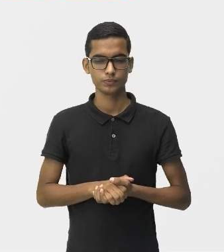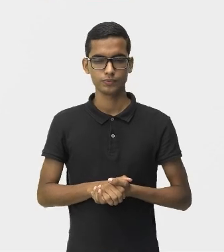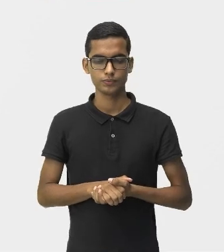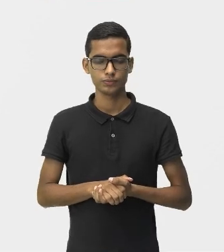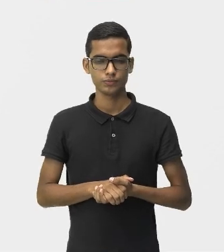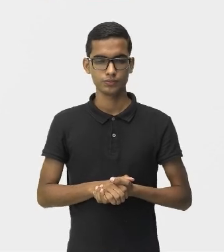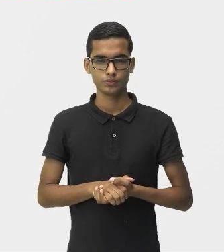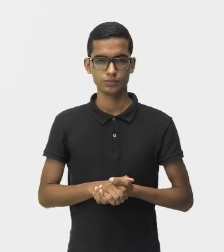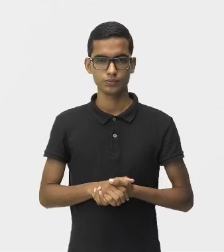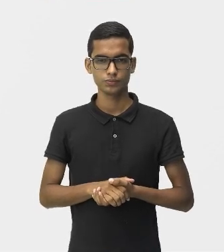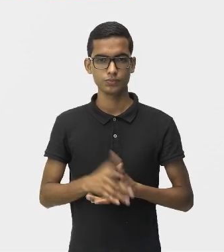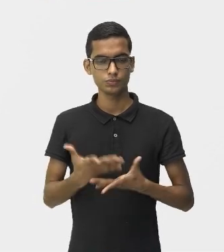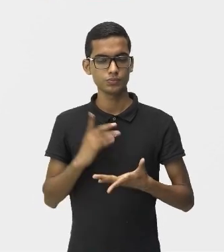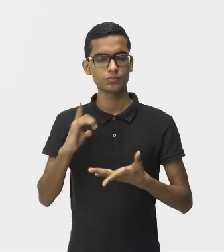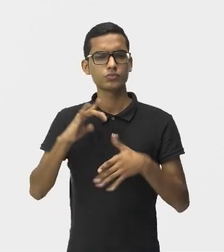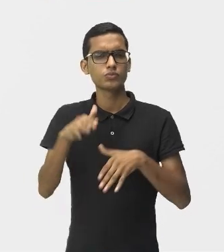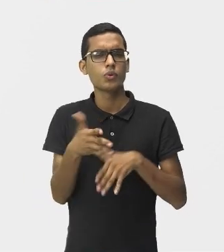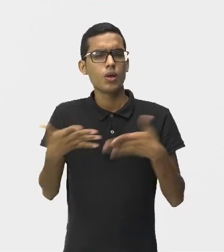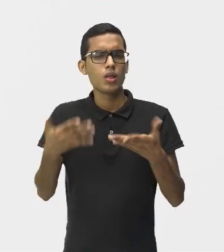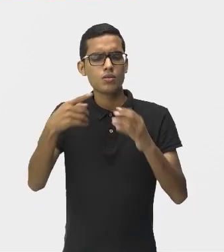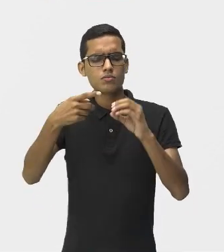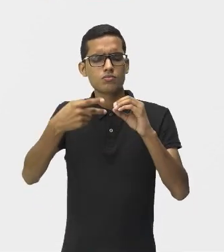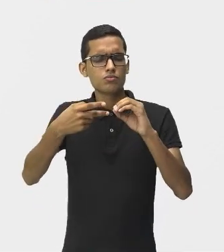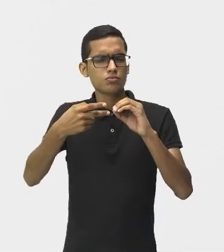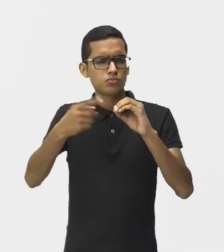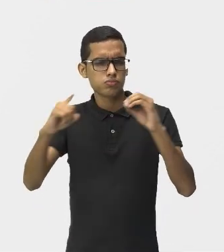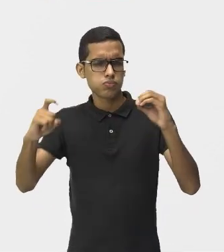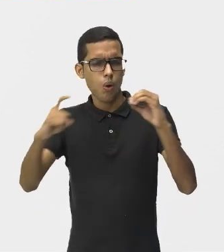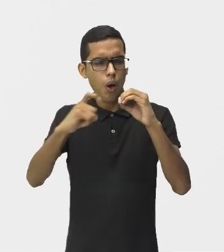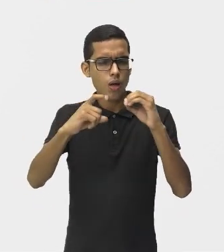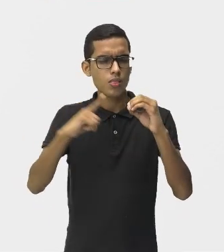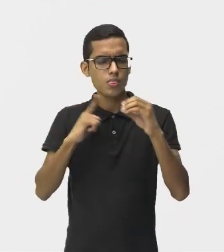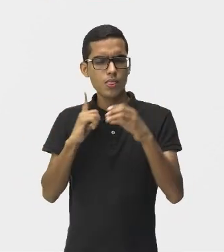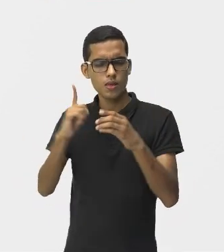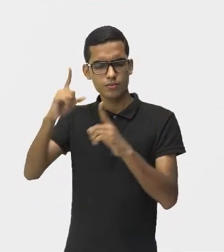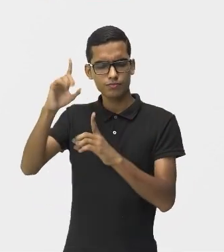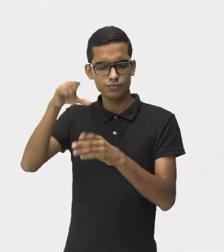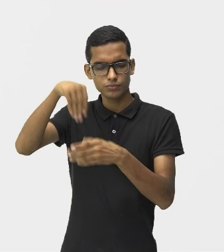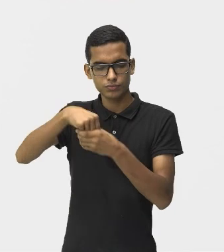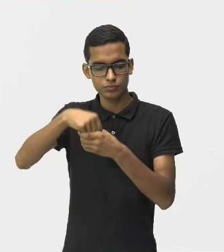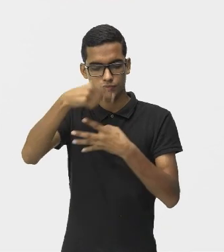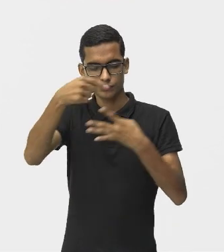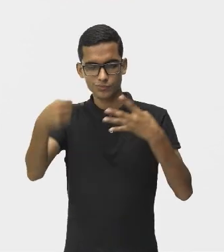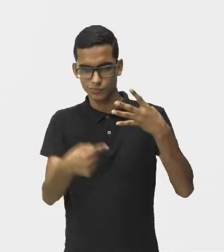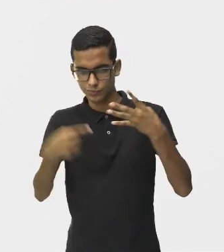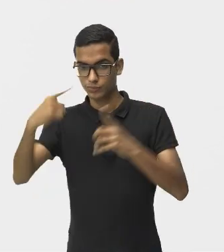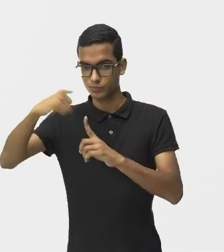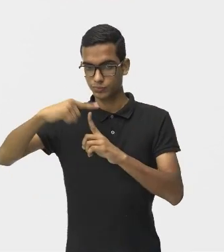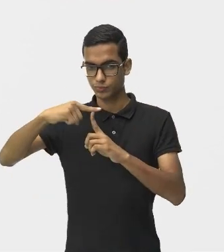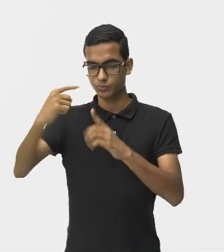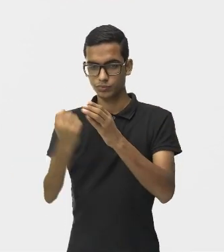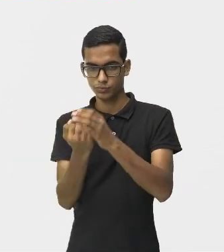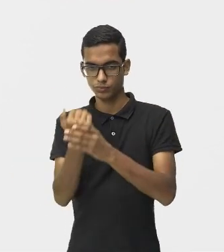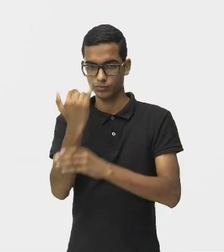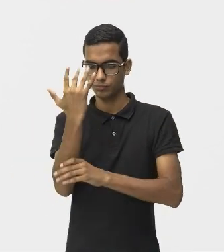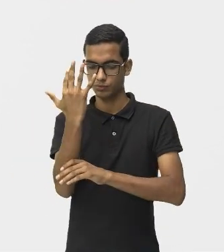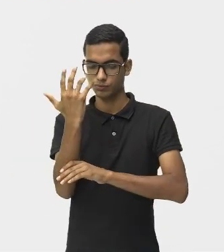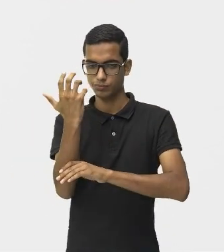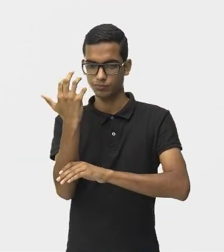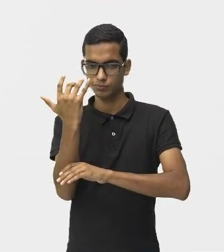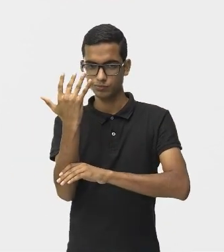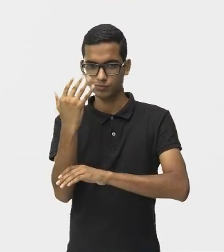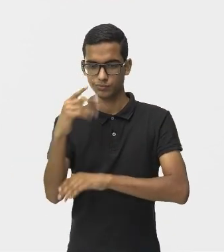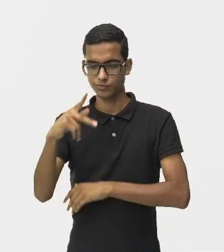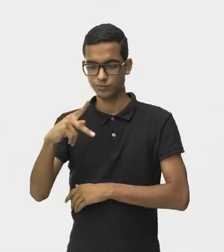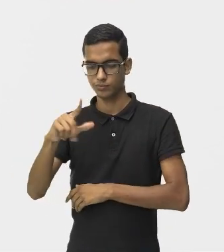plantas. E aí a gente observa a nossa resposta, que a gente vai tentar identificar, na verdade a gente vai transformar